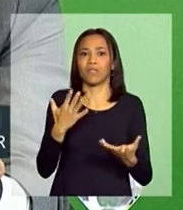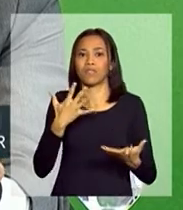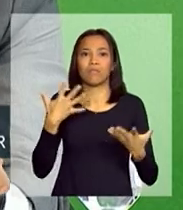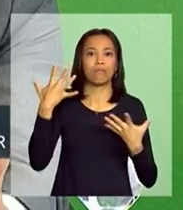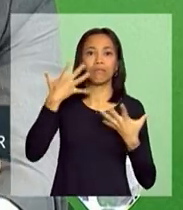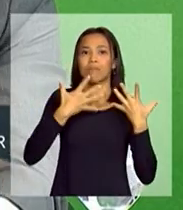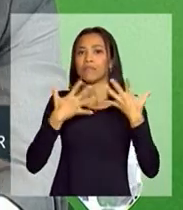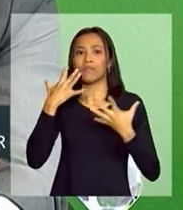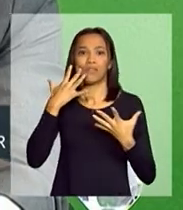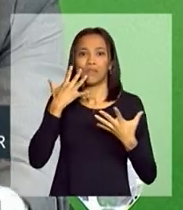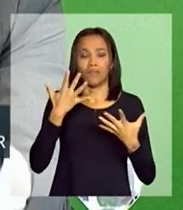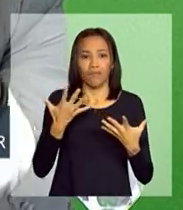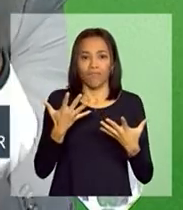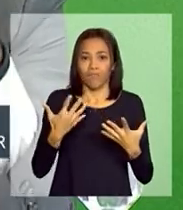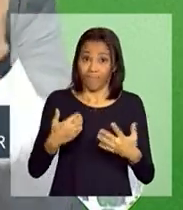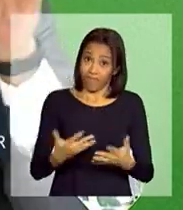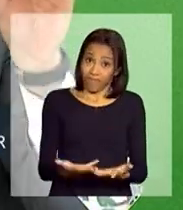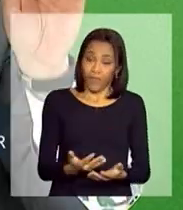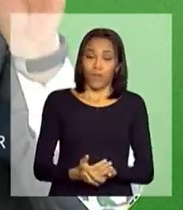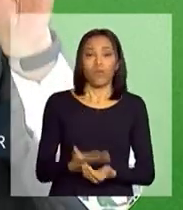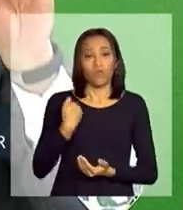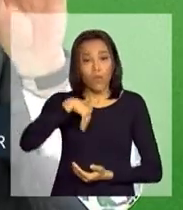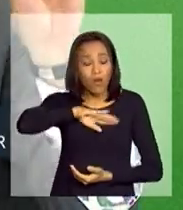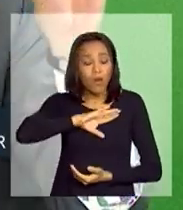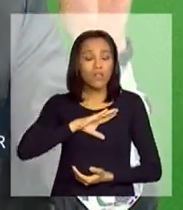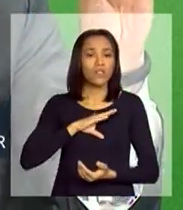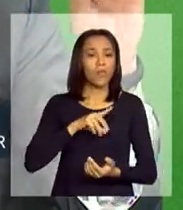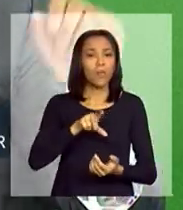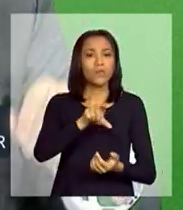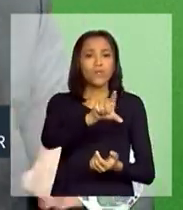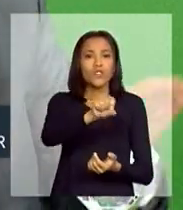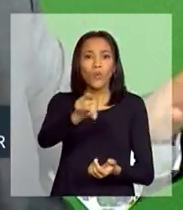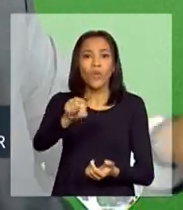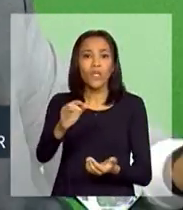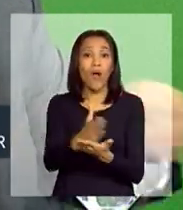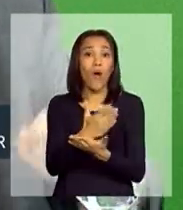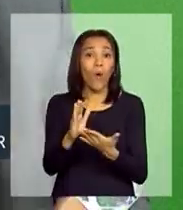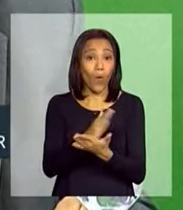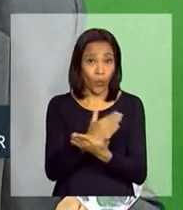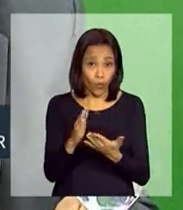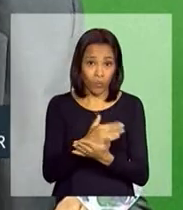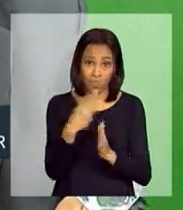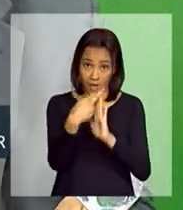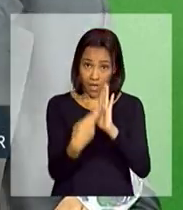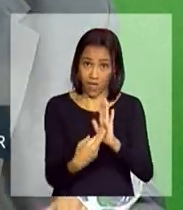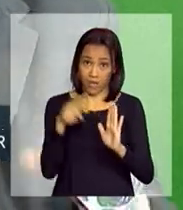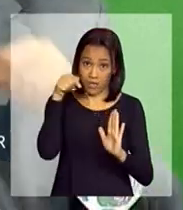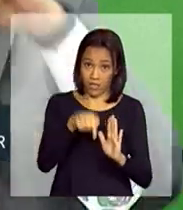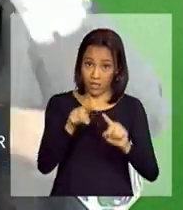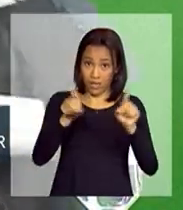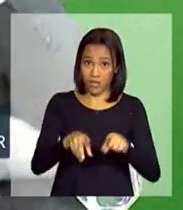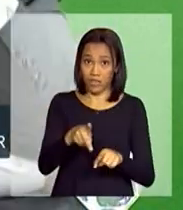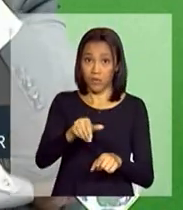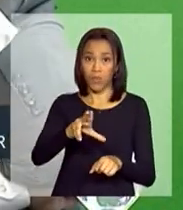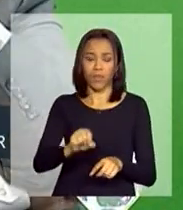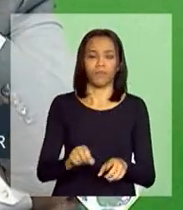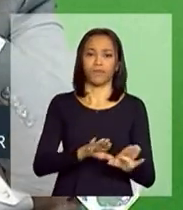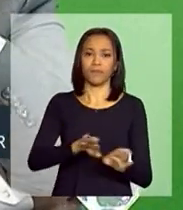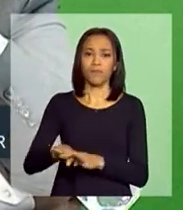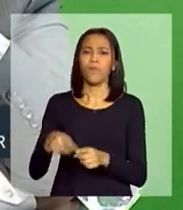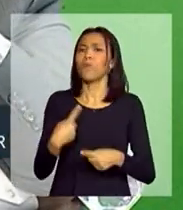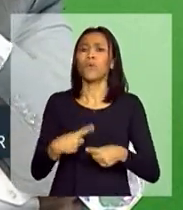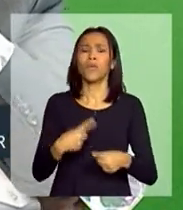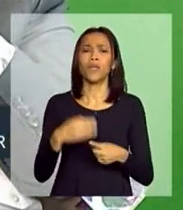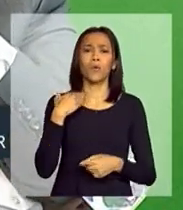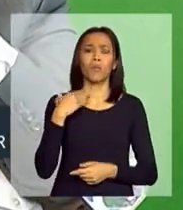é um equívoco nós estamos isso nós estamos pegando alguns aspectos do plano mas aí você pode perceber Por que que o banco central fez